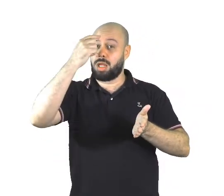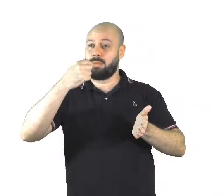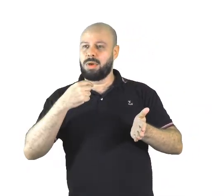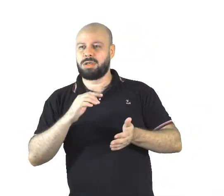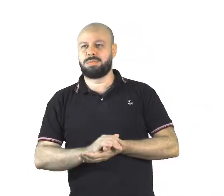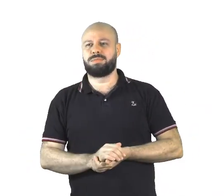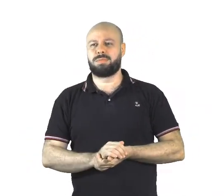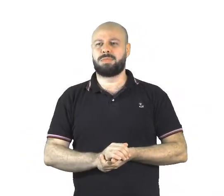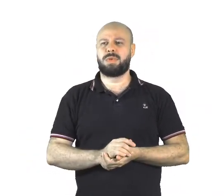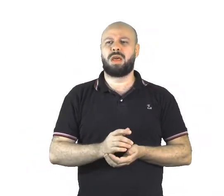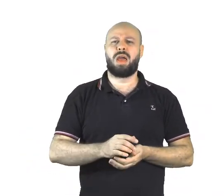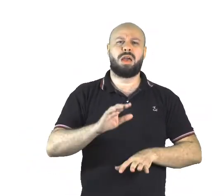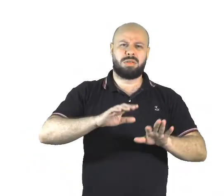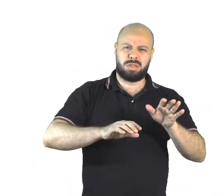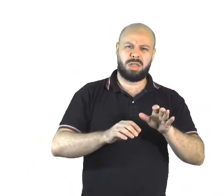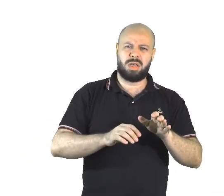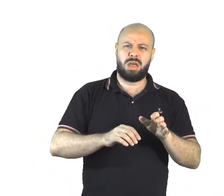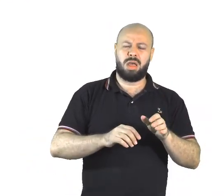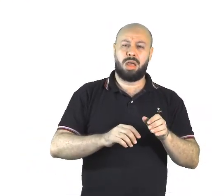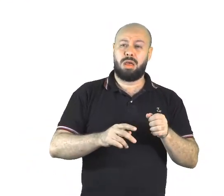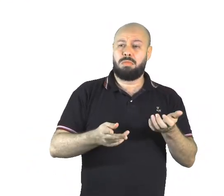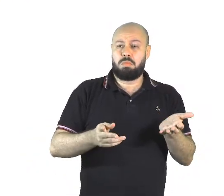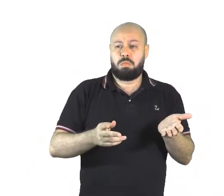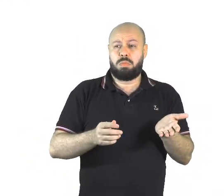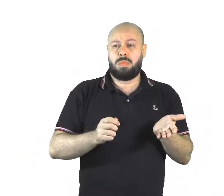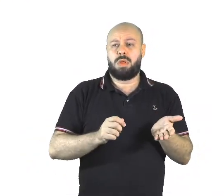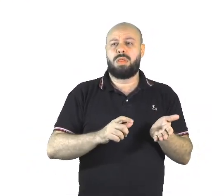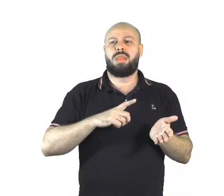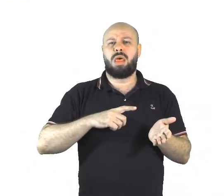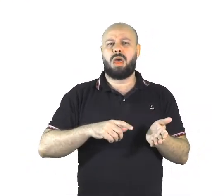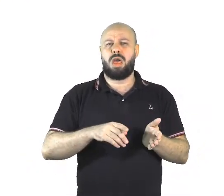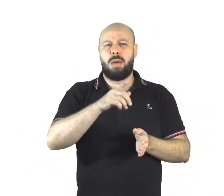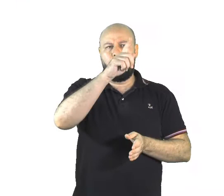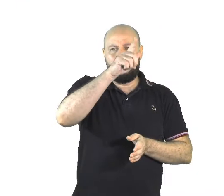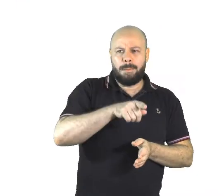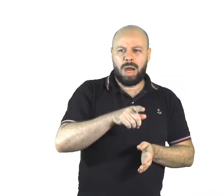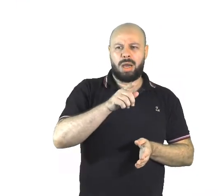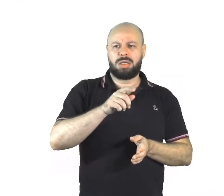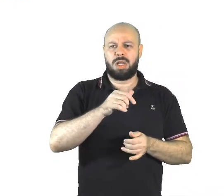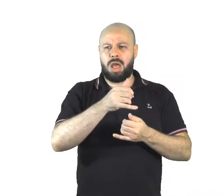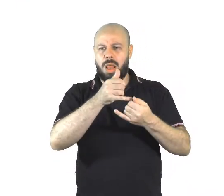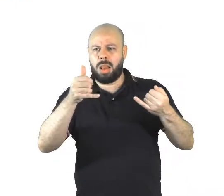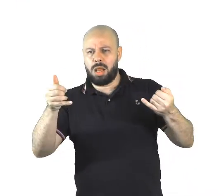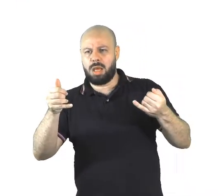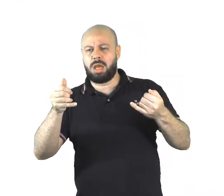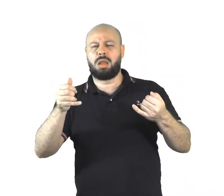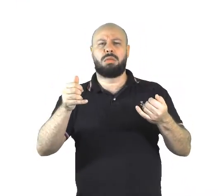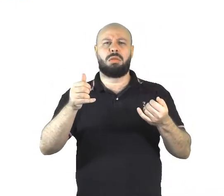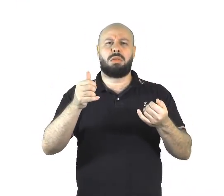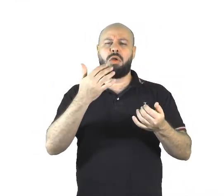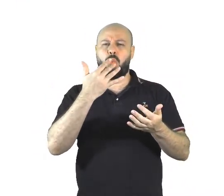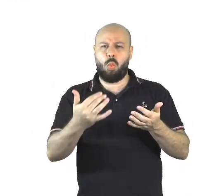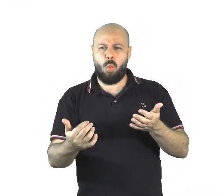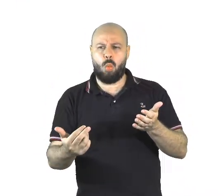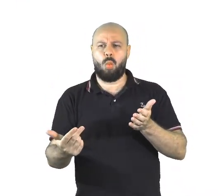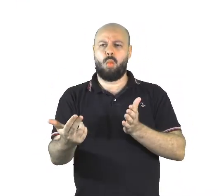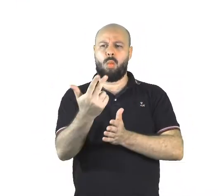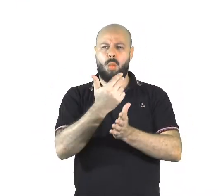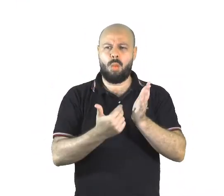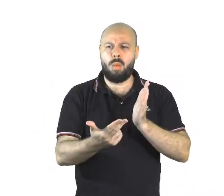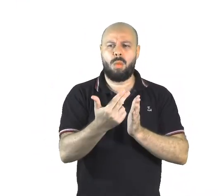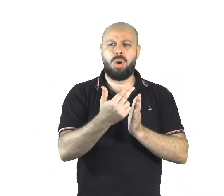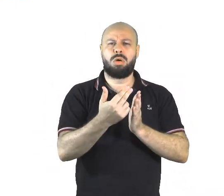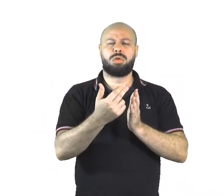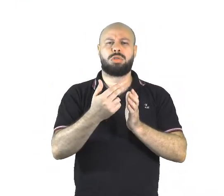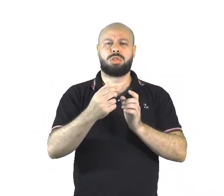as barras, né? As linhas, ele tem cores, tem curvas, né? Tem figuras